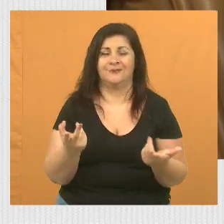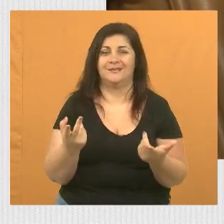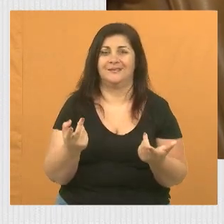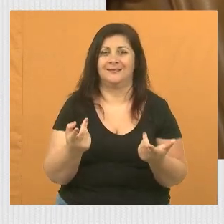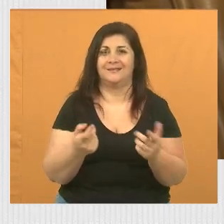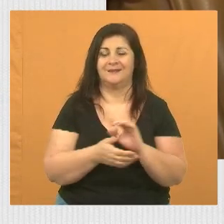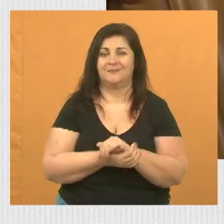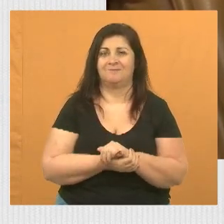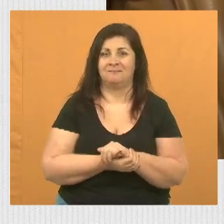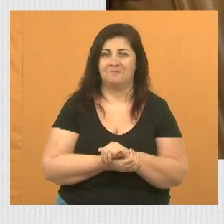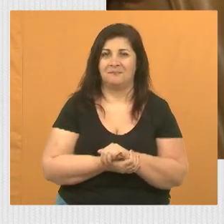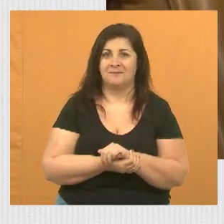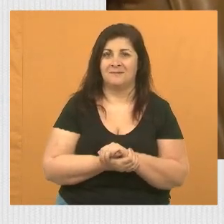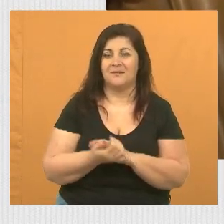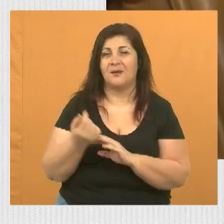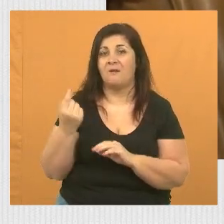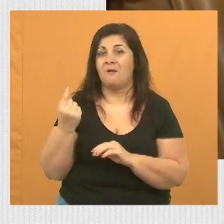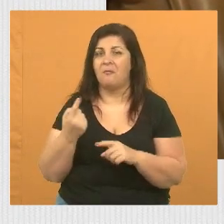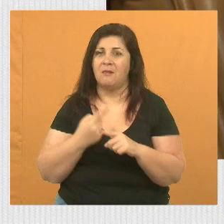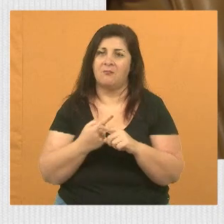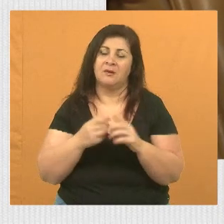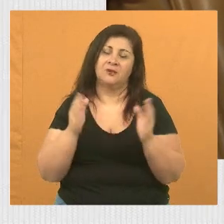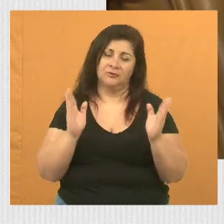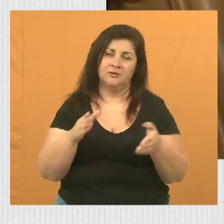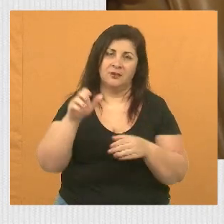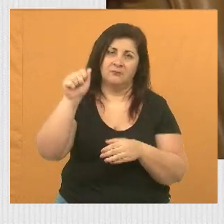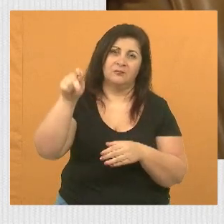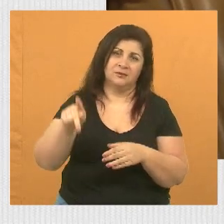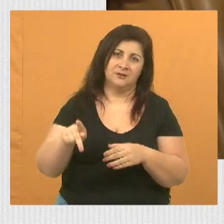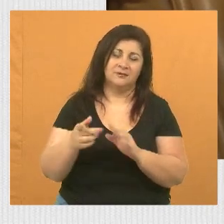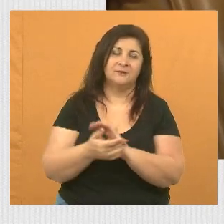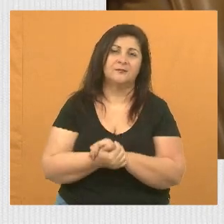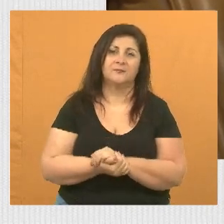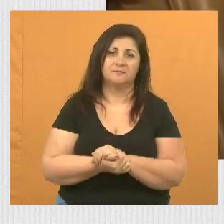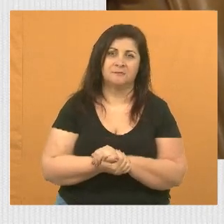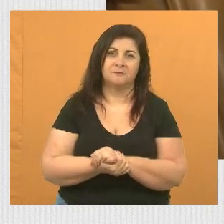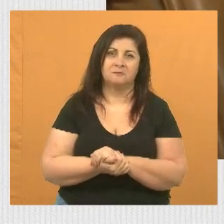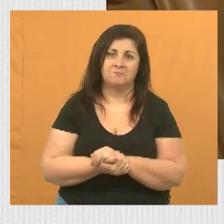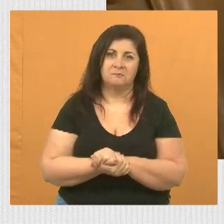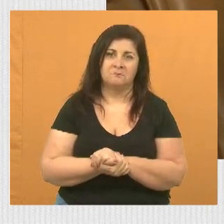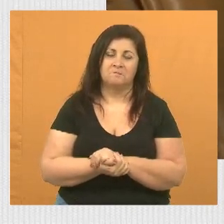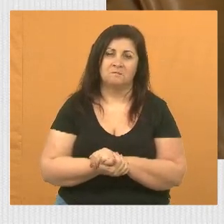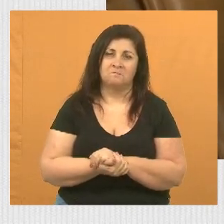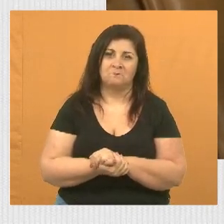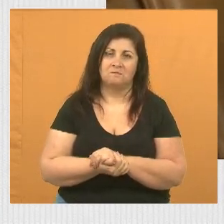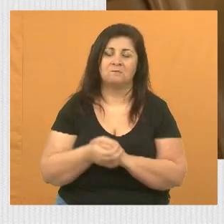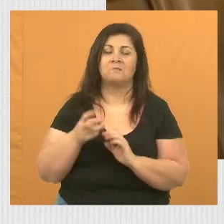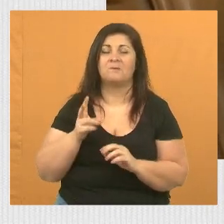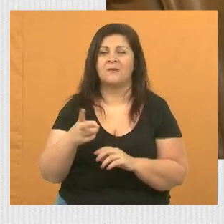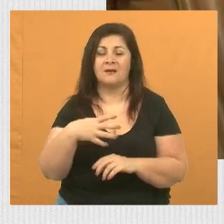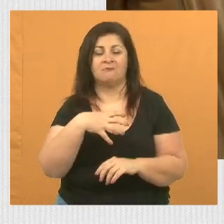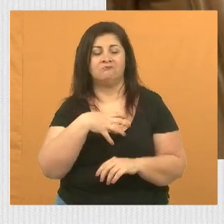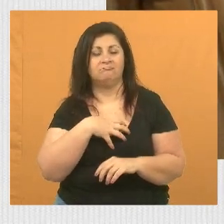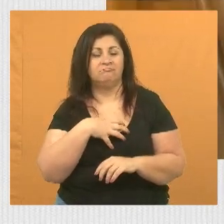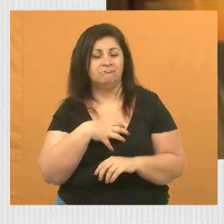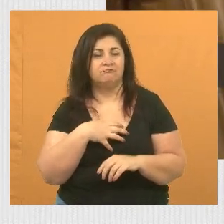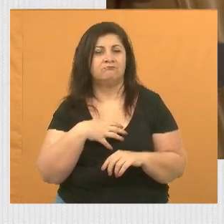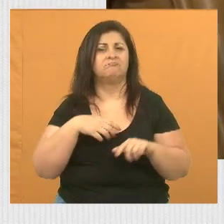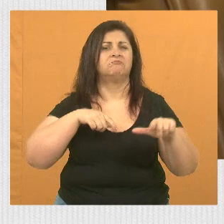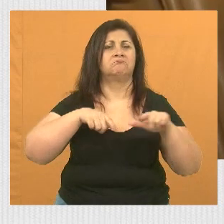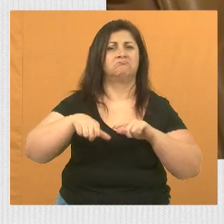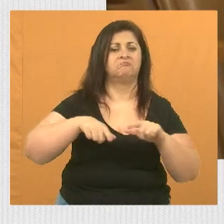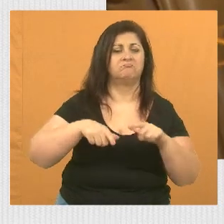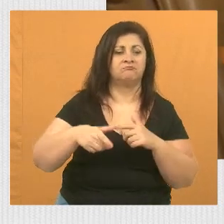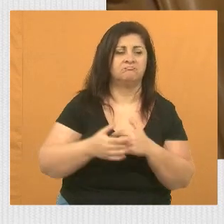destacaram justamente uma porque já está aposentada e continua com a mesma seriedade na prestação